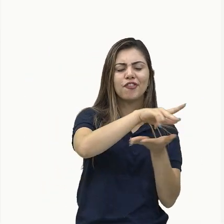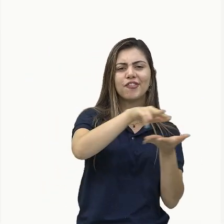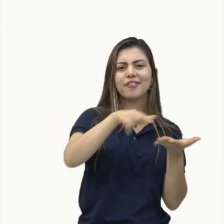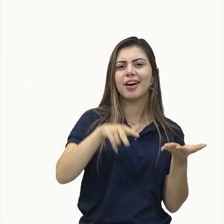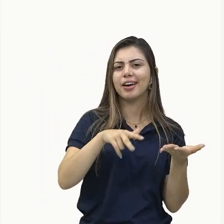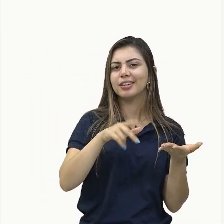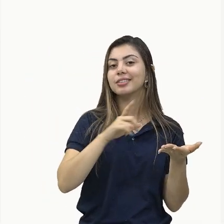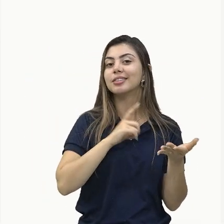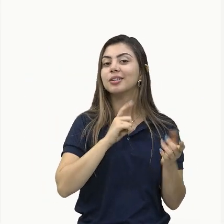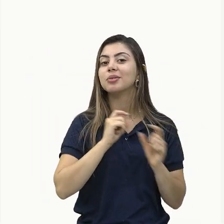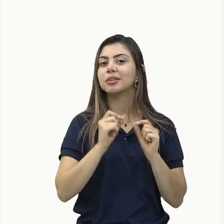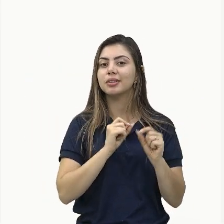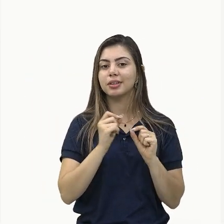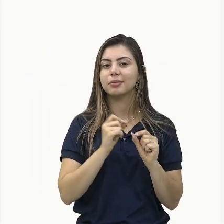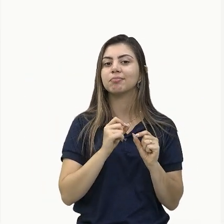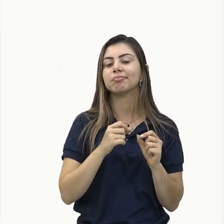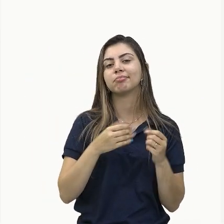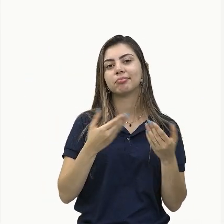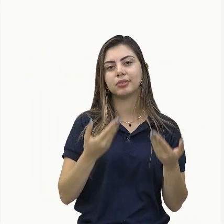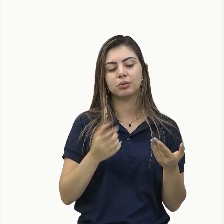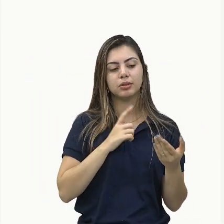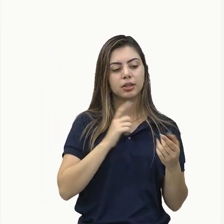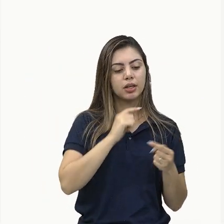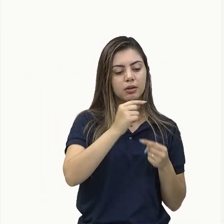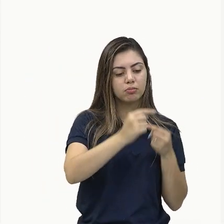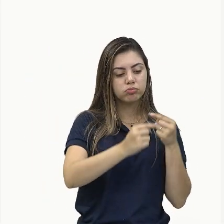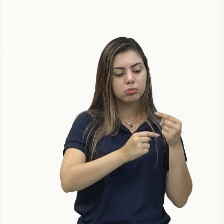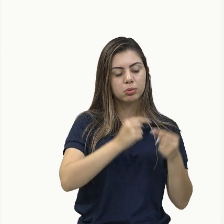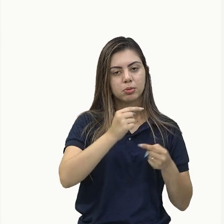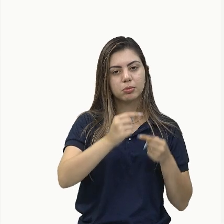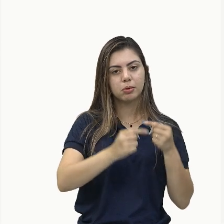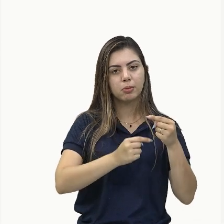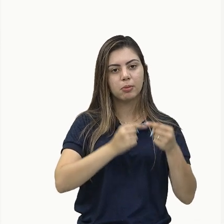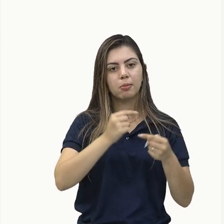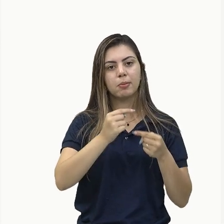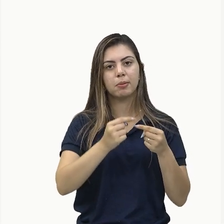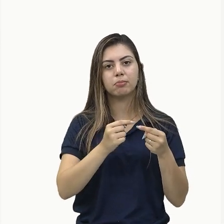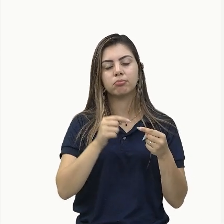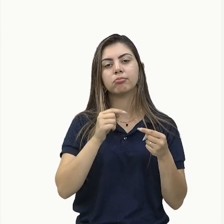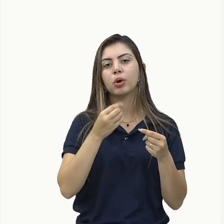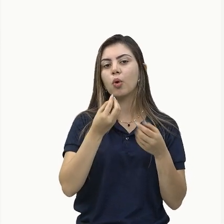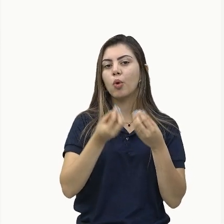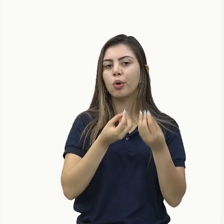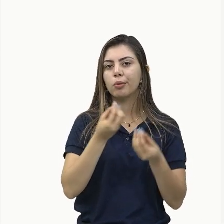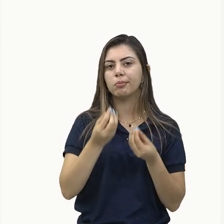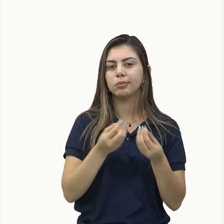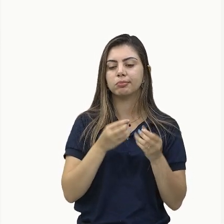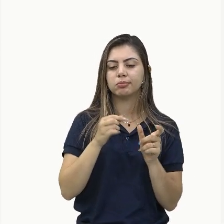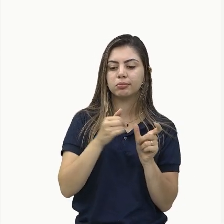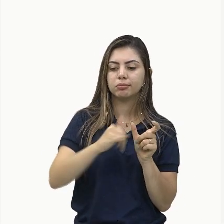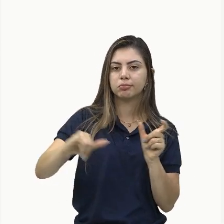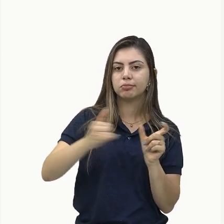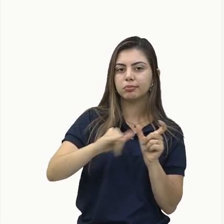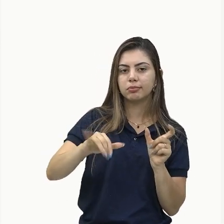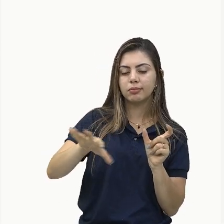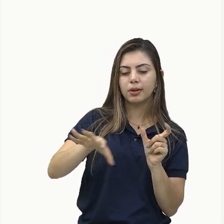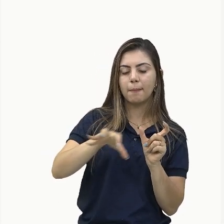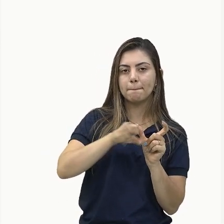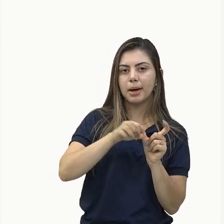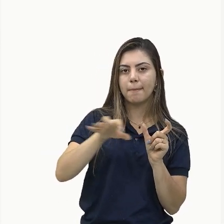quê? Um gerador vai fazer com que ela receba a energia elétrica que